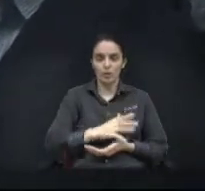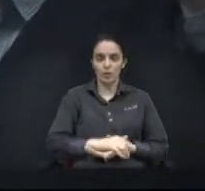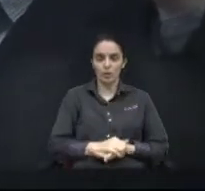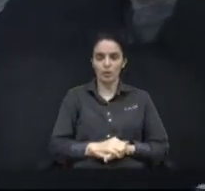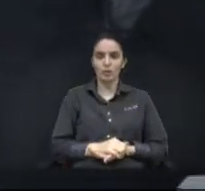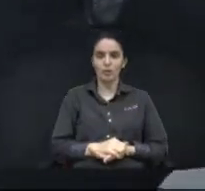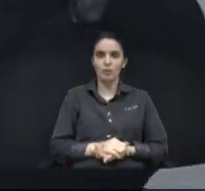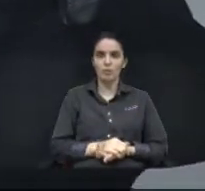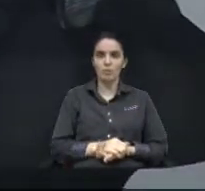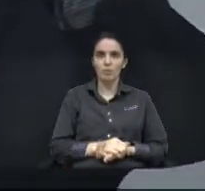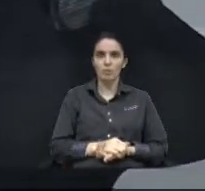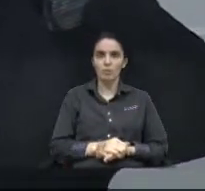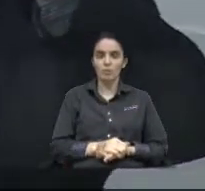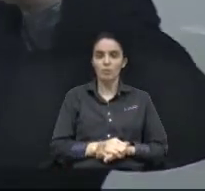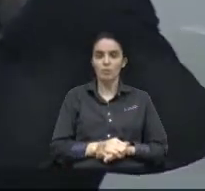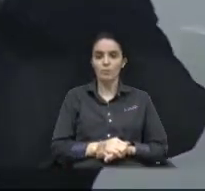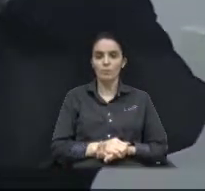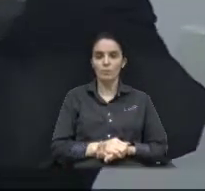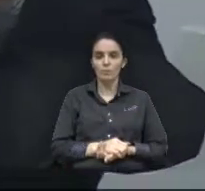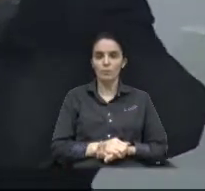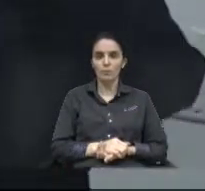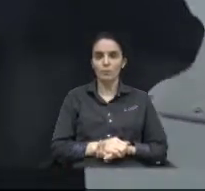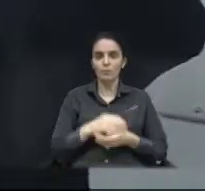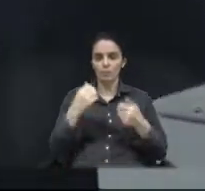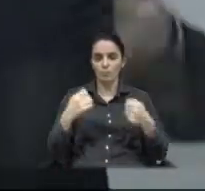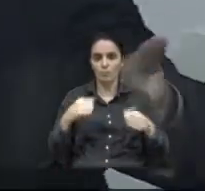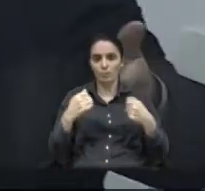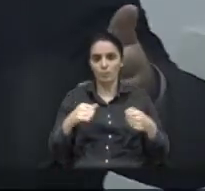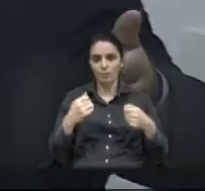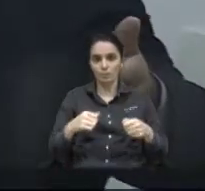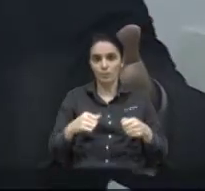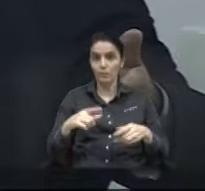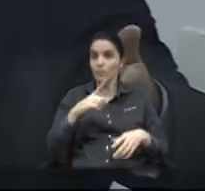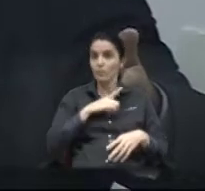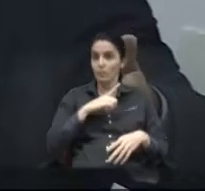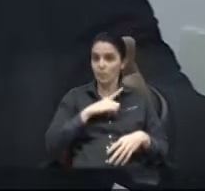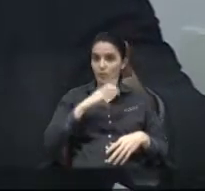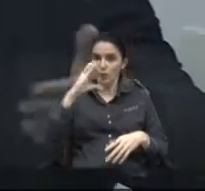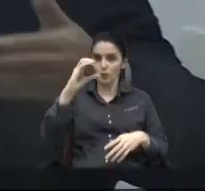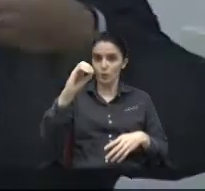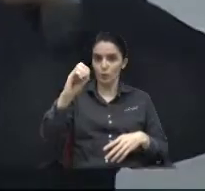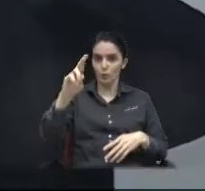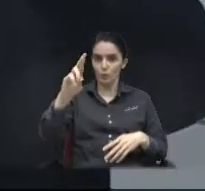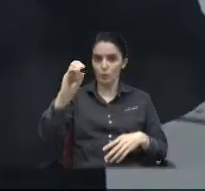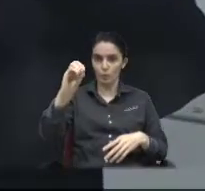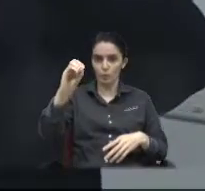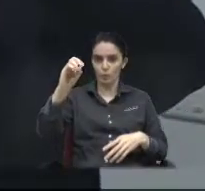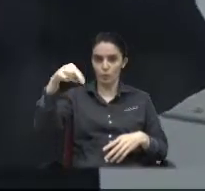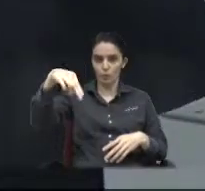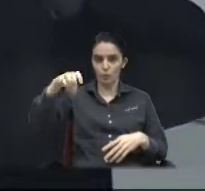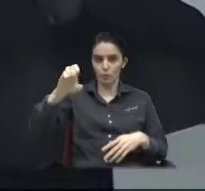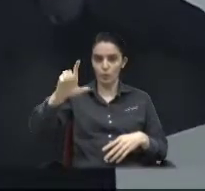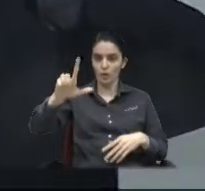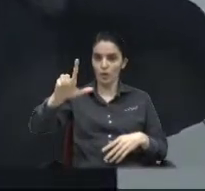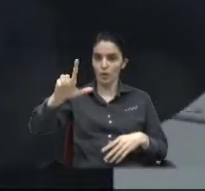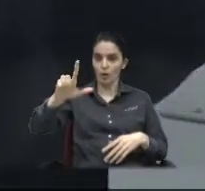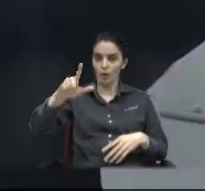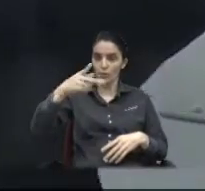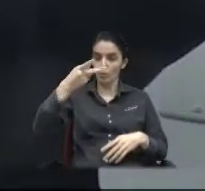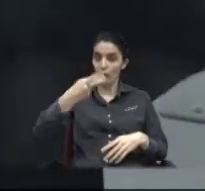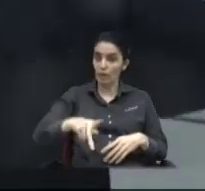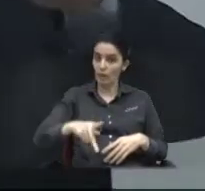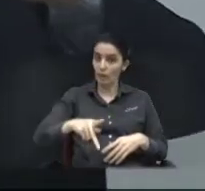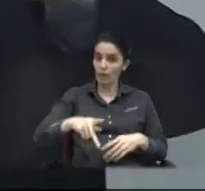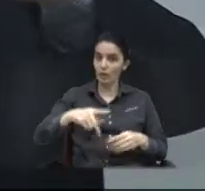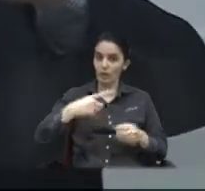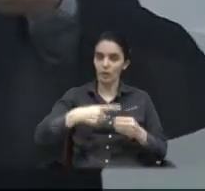chega limeira nós precisamos ter um coronel aquino também que quando chegar no tenente coronel tem a